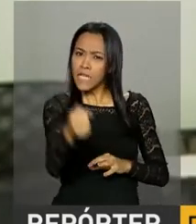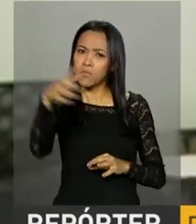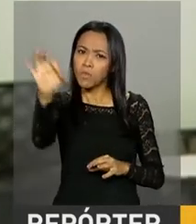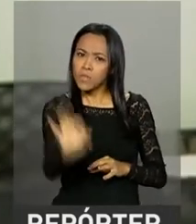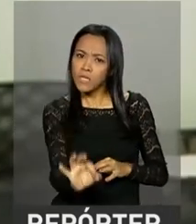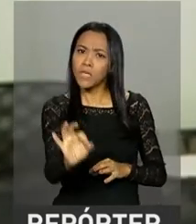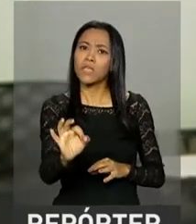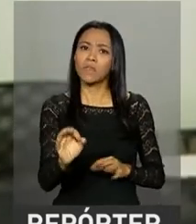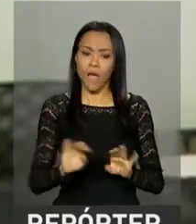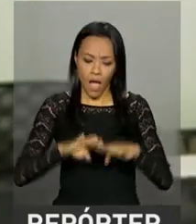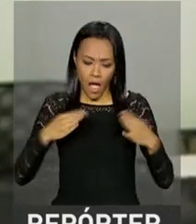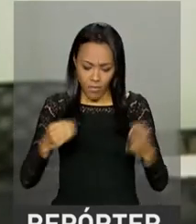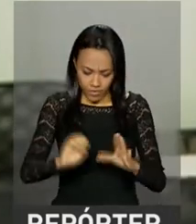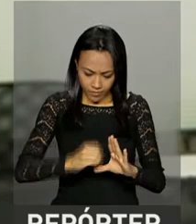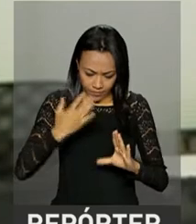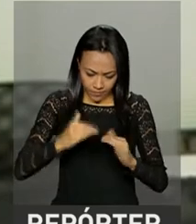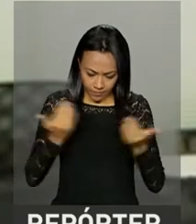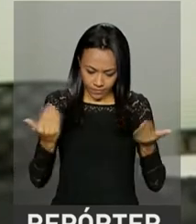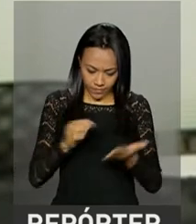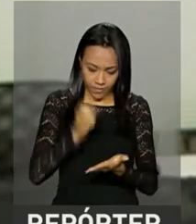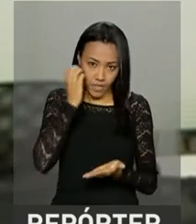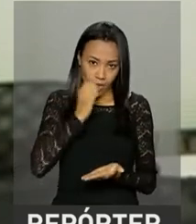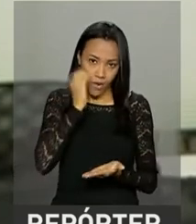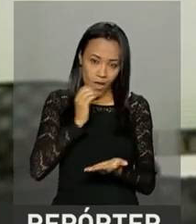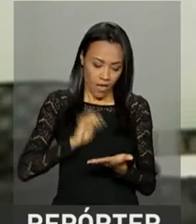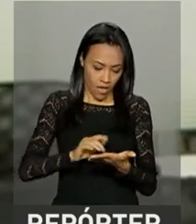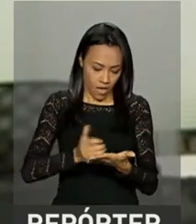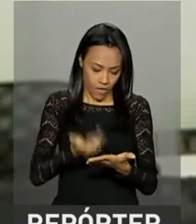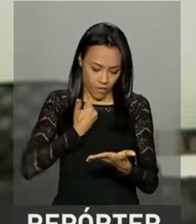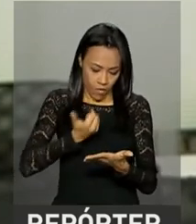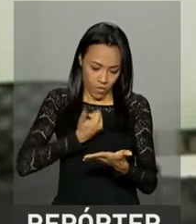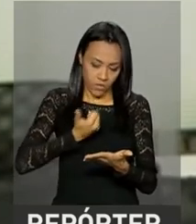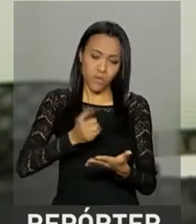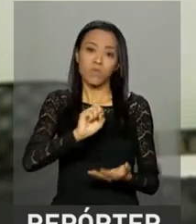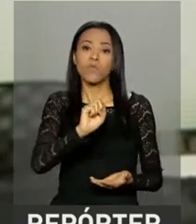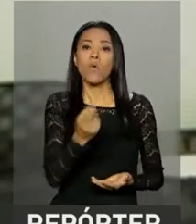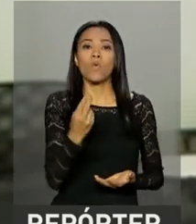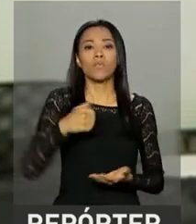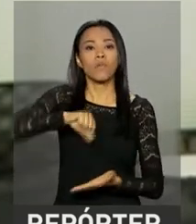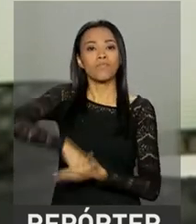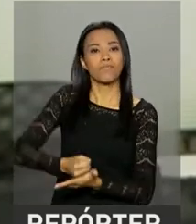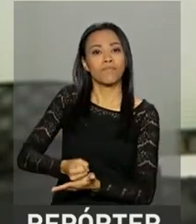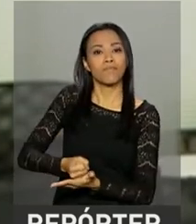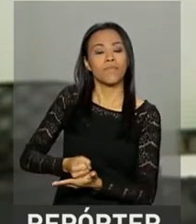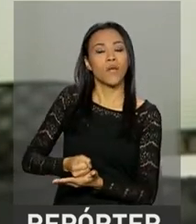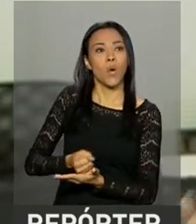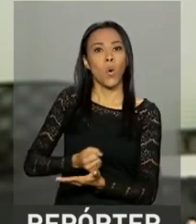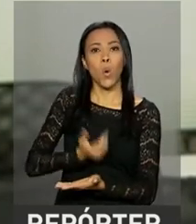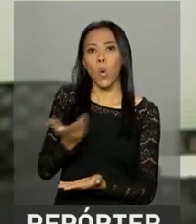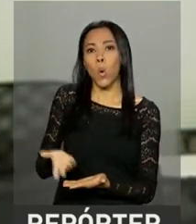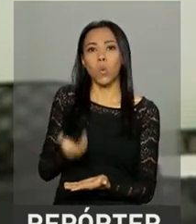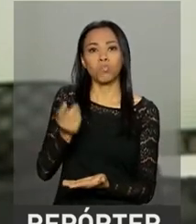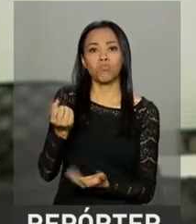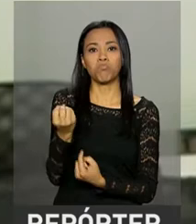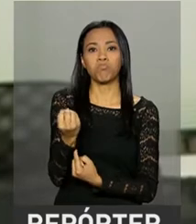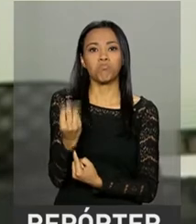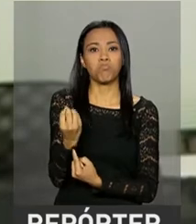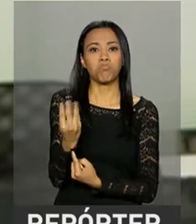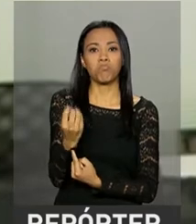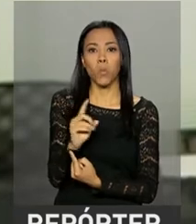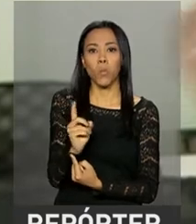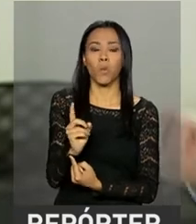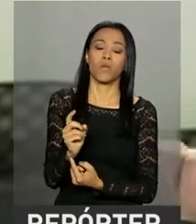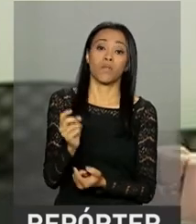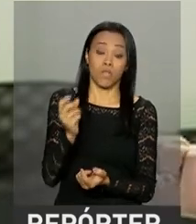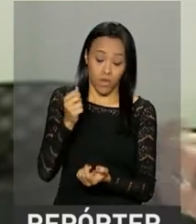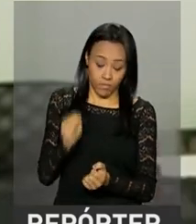dengue com sms que chega então se não se tem acesso a dados e também seu telefone celular estava desligado quem não está com o sinal mesmo empenho semelhante à